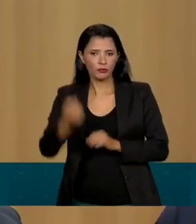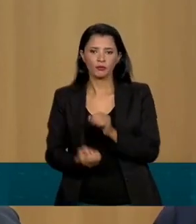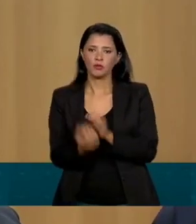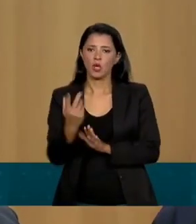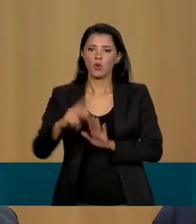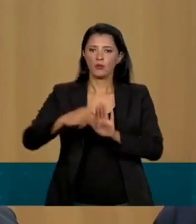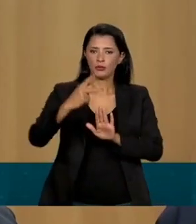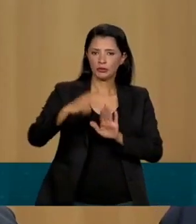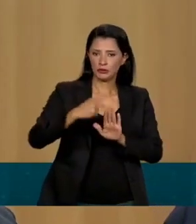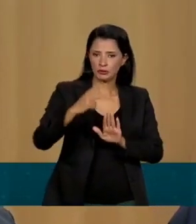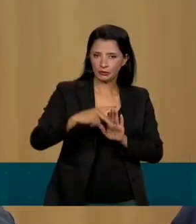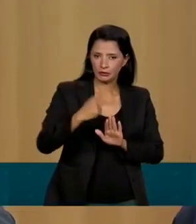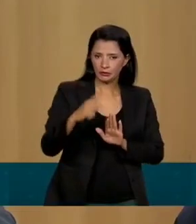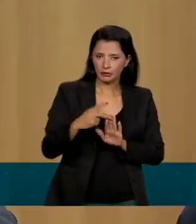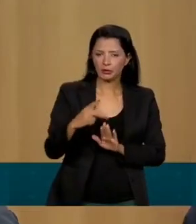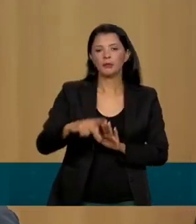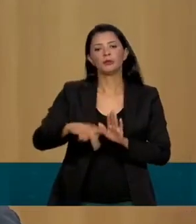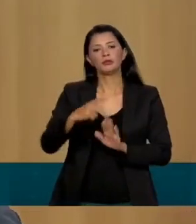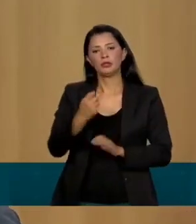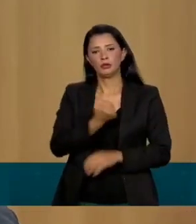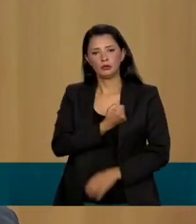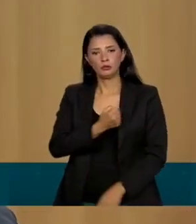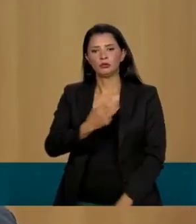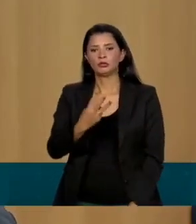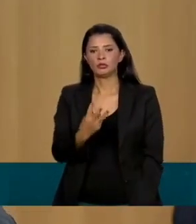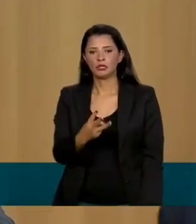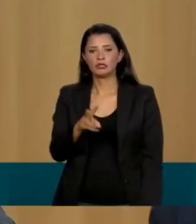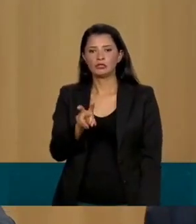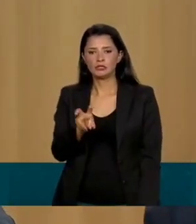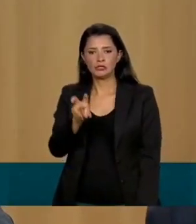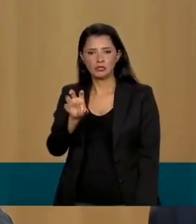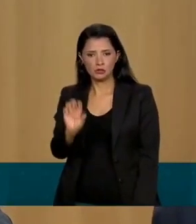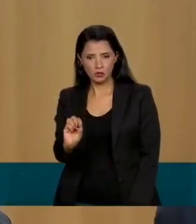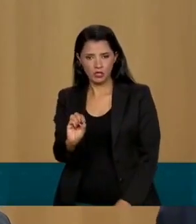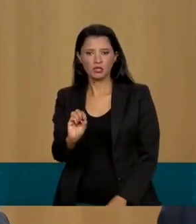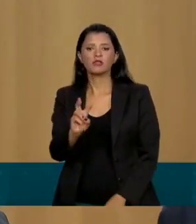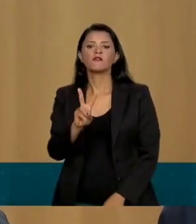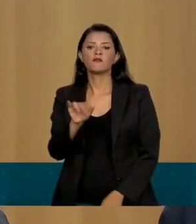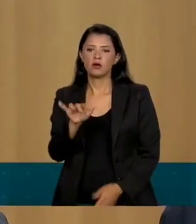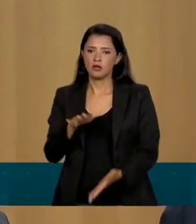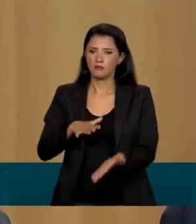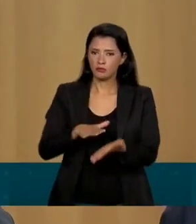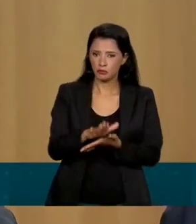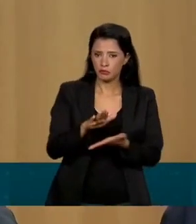portaria, que é a portaria 350, que será publicada